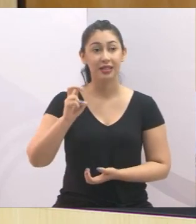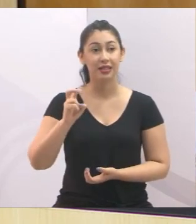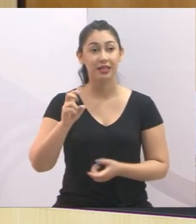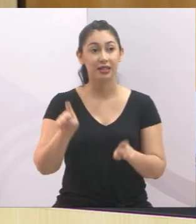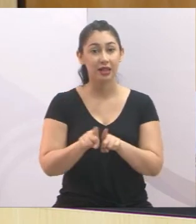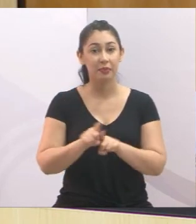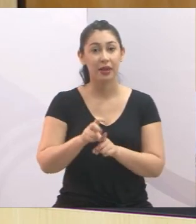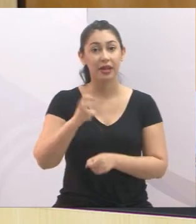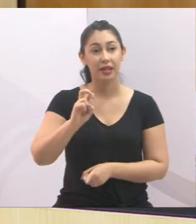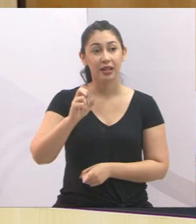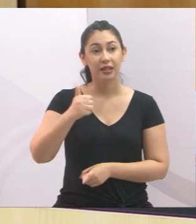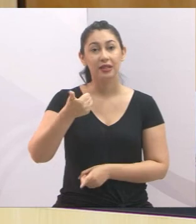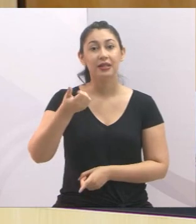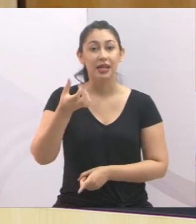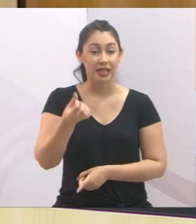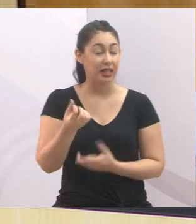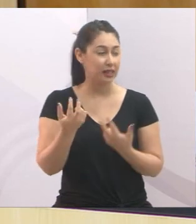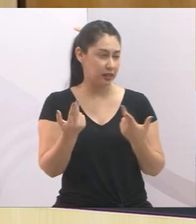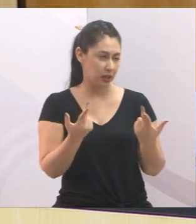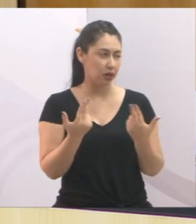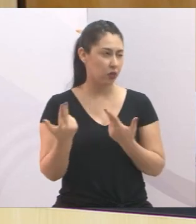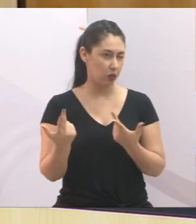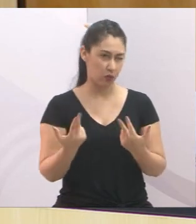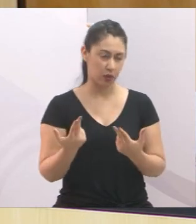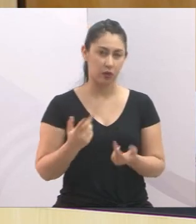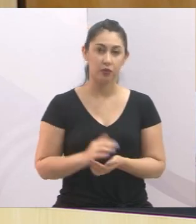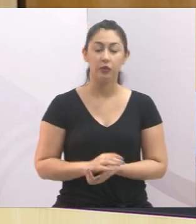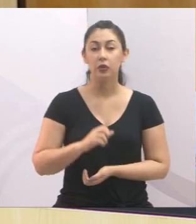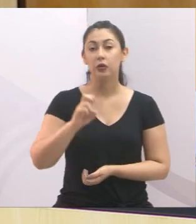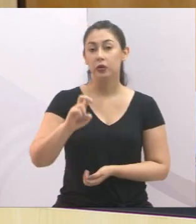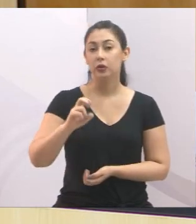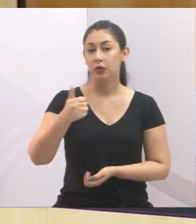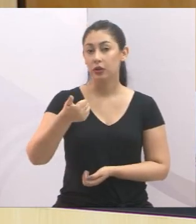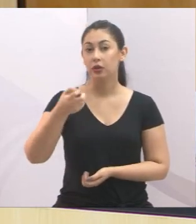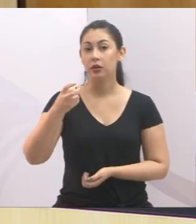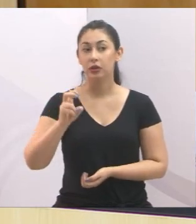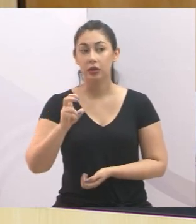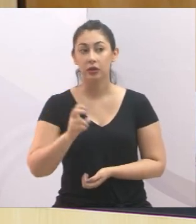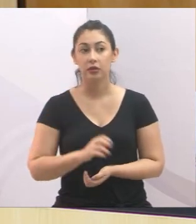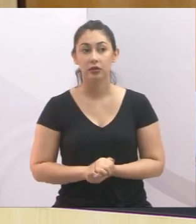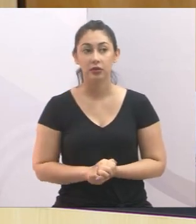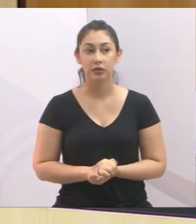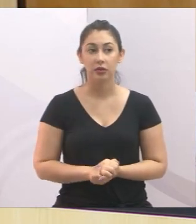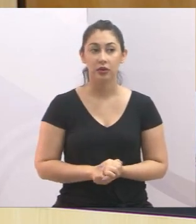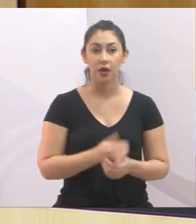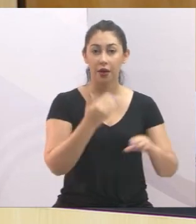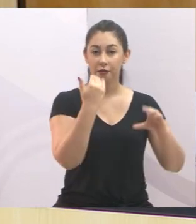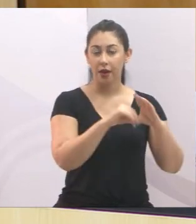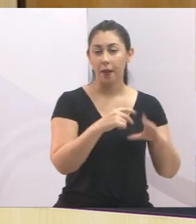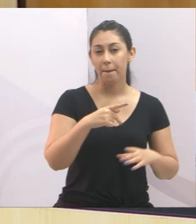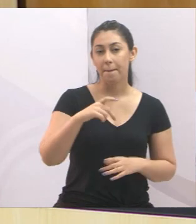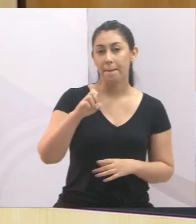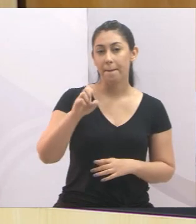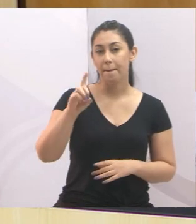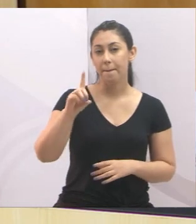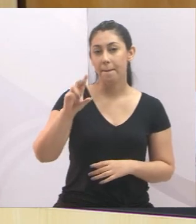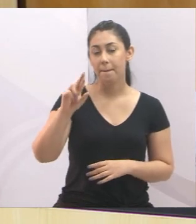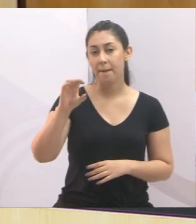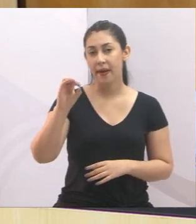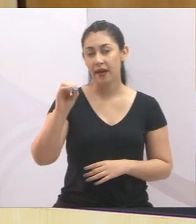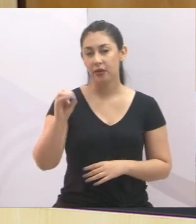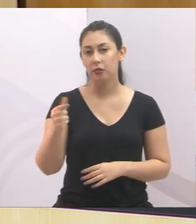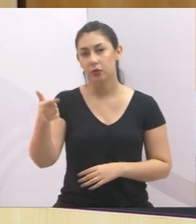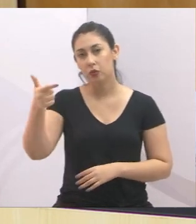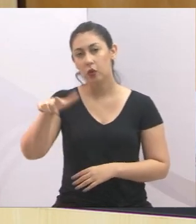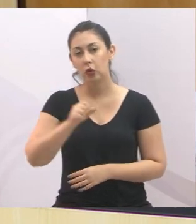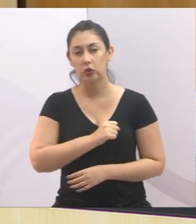teor, sendo o requerimento número 515 para o senhor Pedro Duarte Guimarães, presidente da Caixa Econômica Federal, e